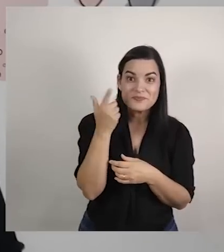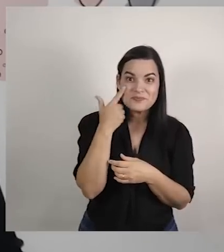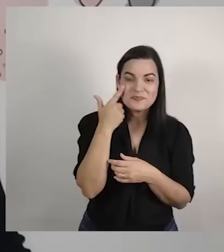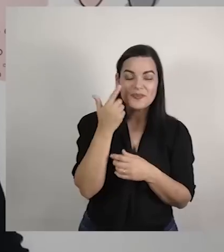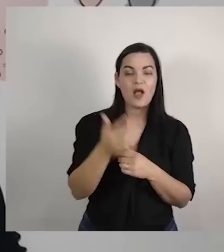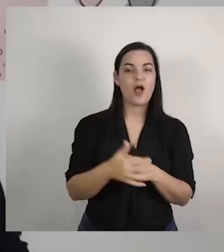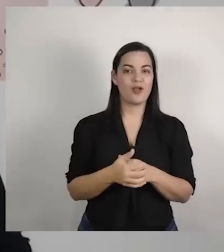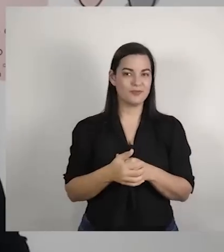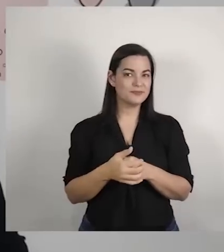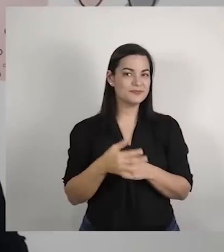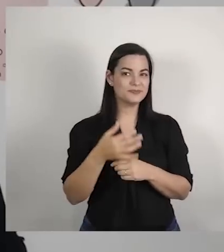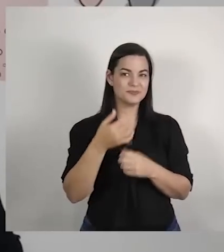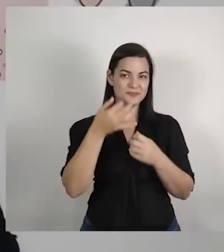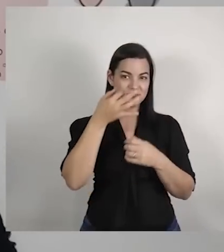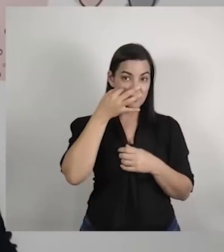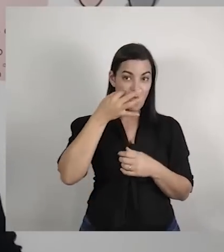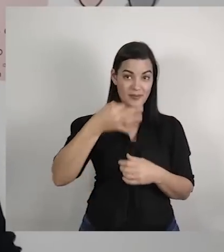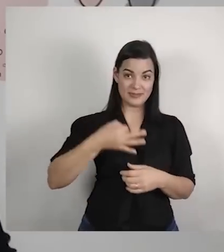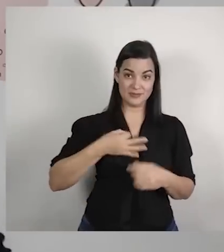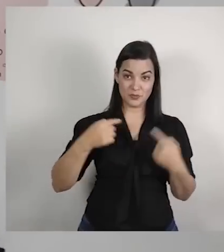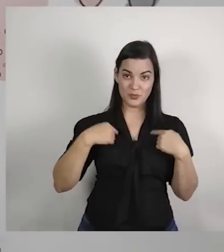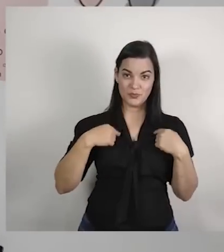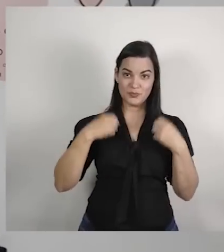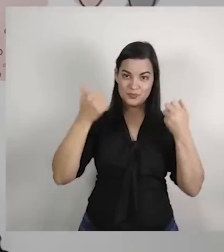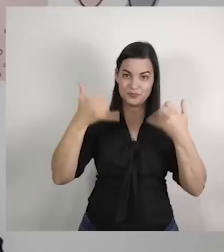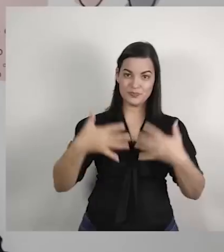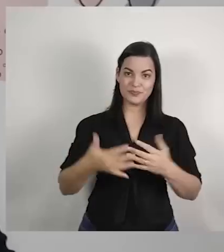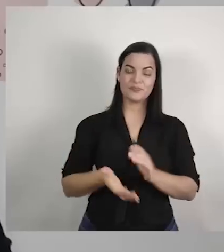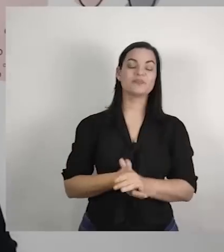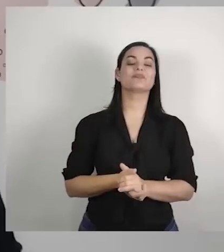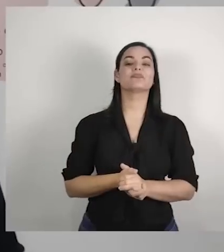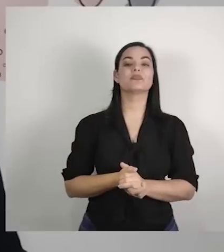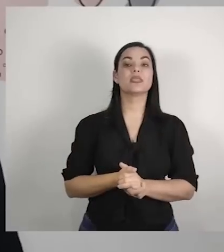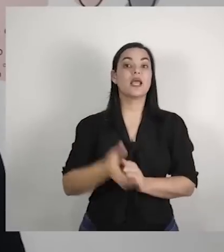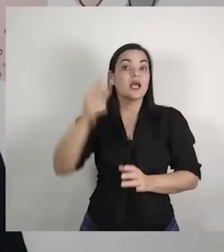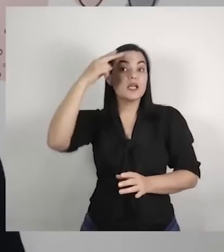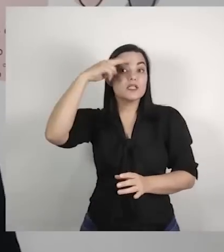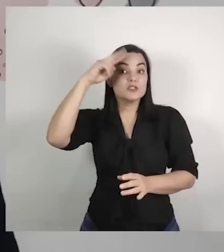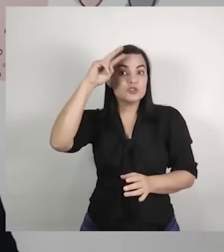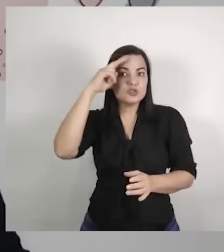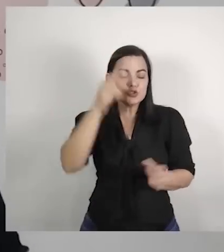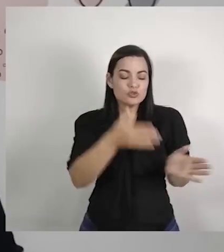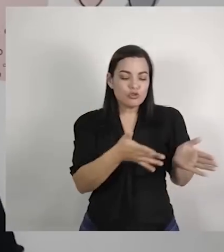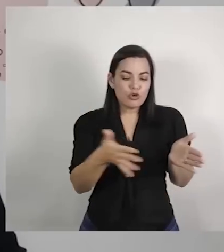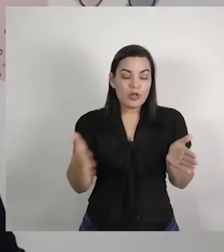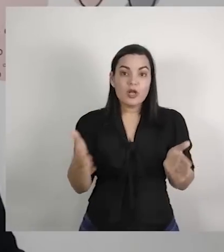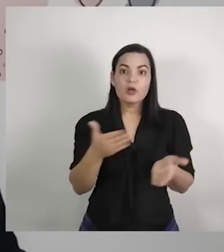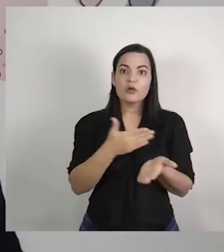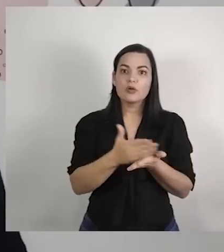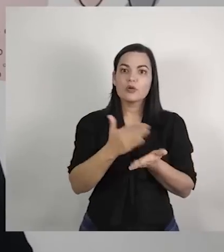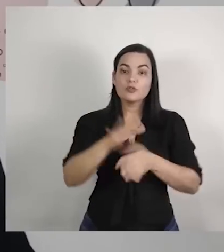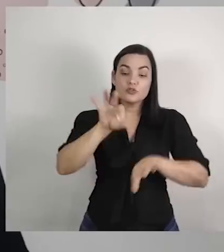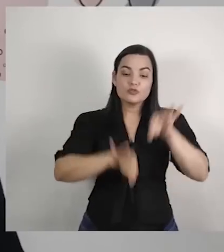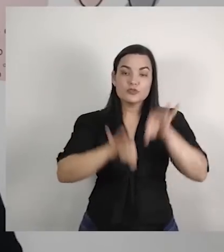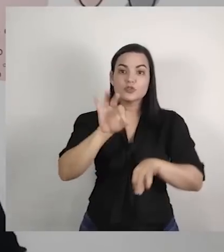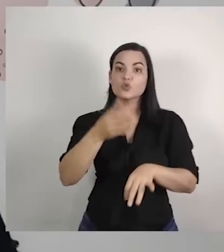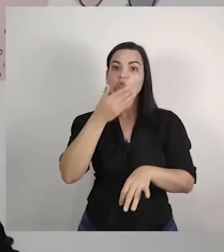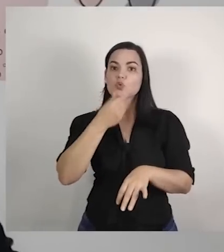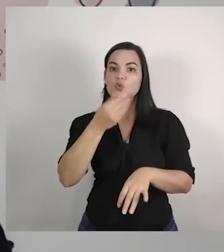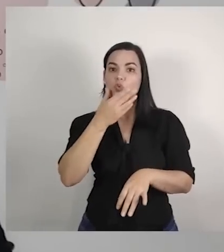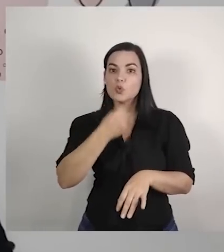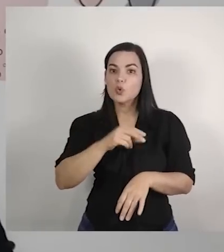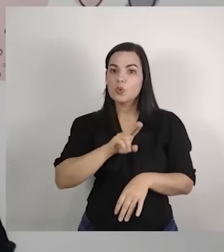Então, olha só, presta atenção aqui na Pro. Sua história teve início na oficina de